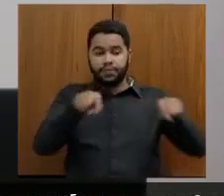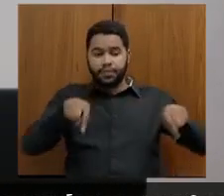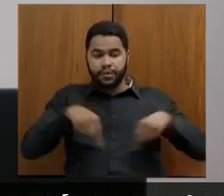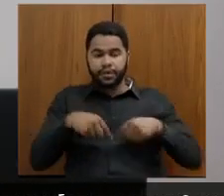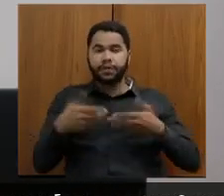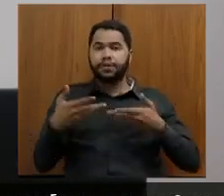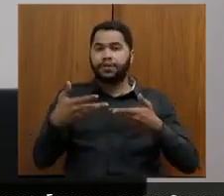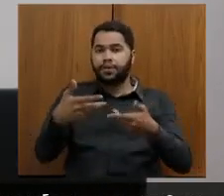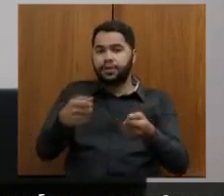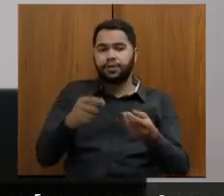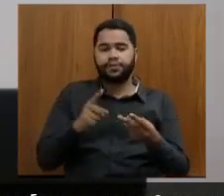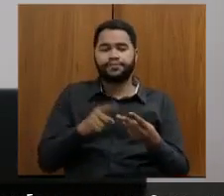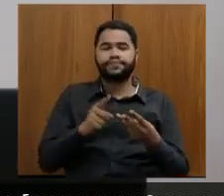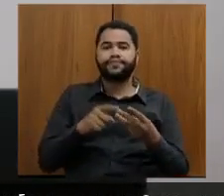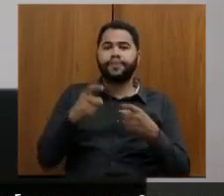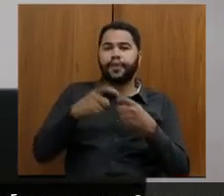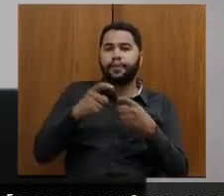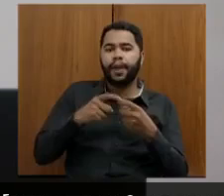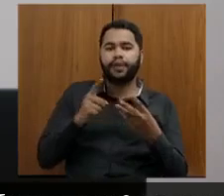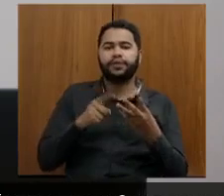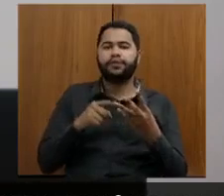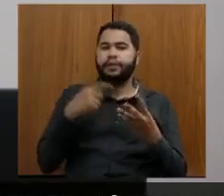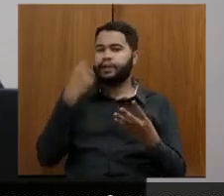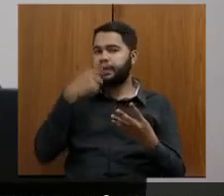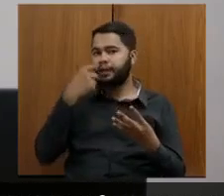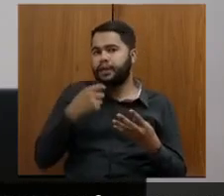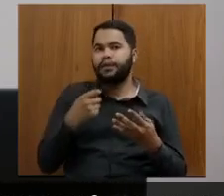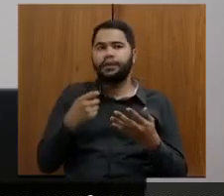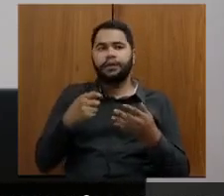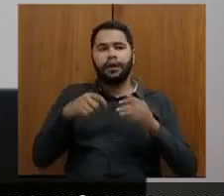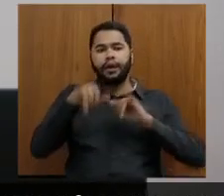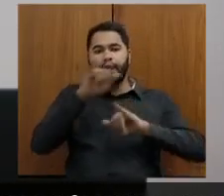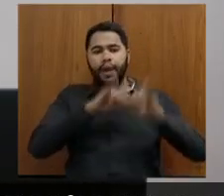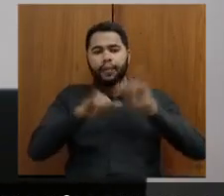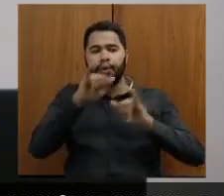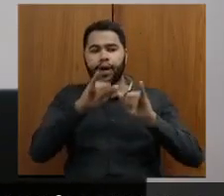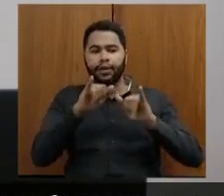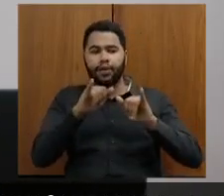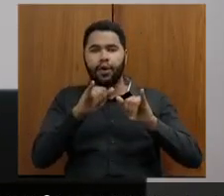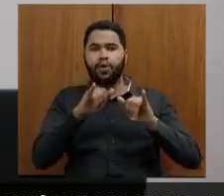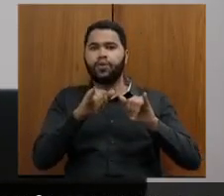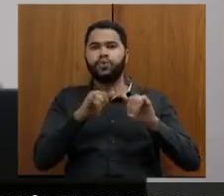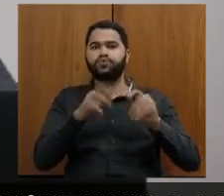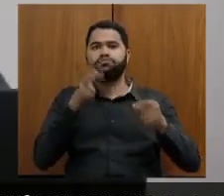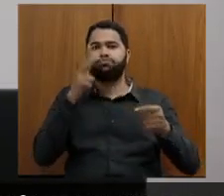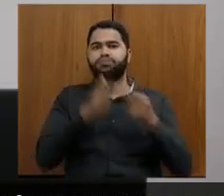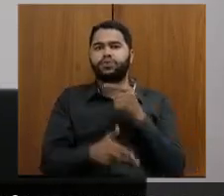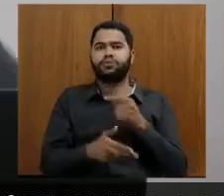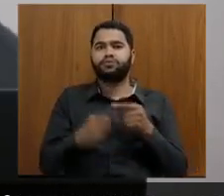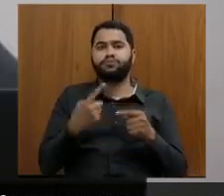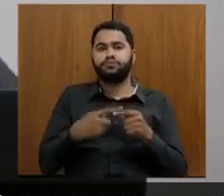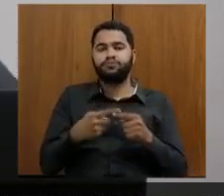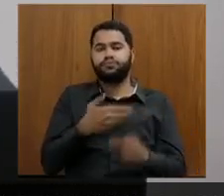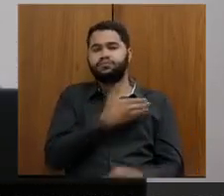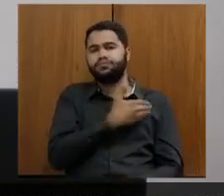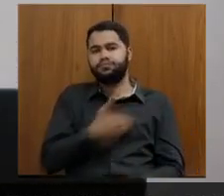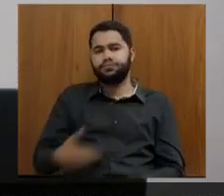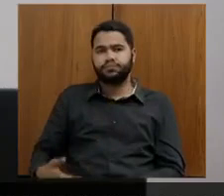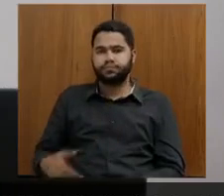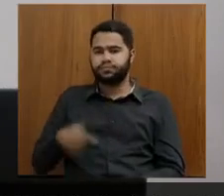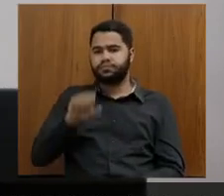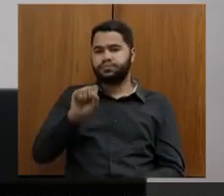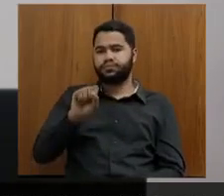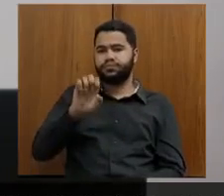médicos dentistas Laboratórios cortando o convênio porque o governo a